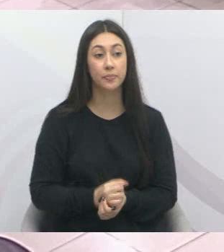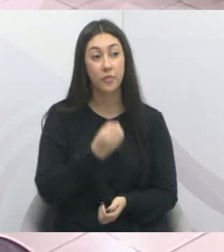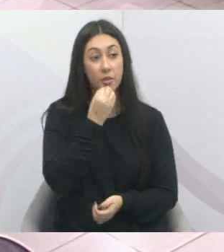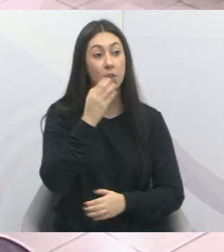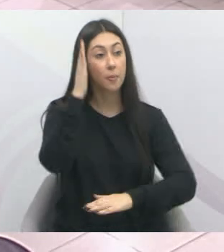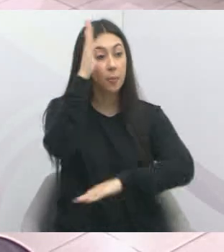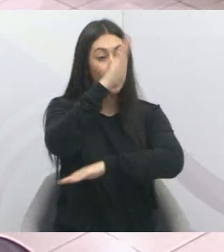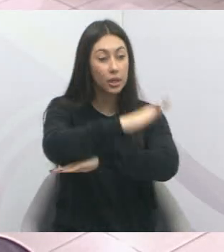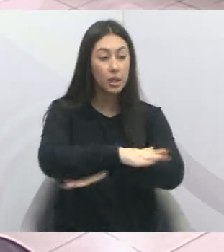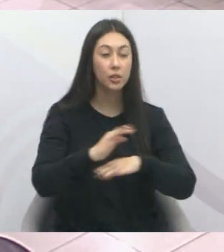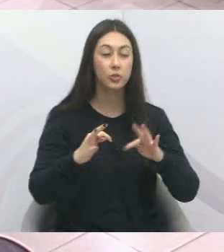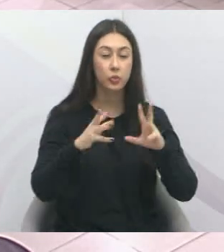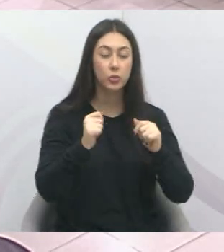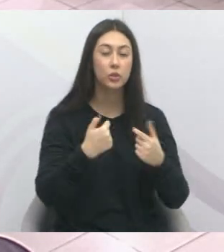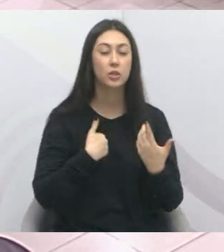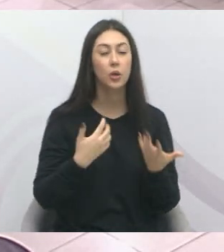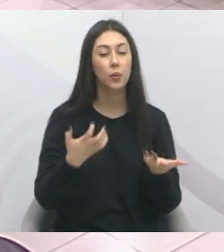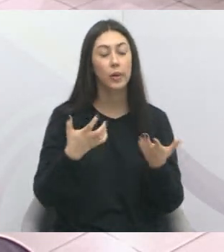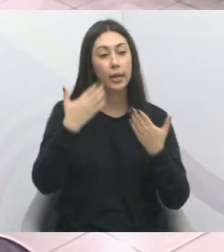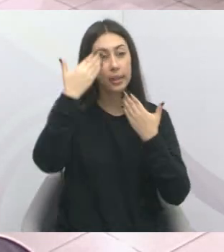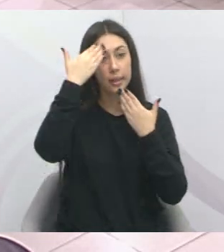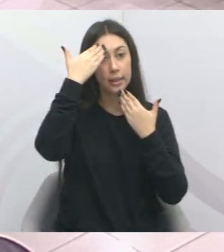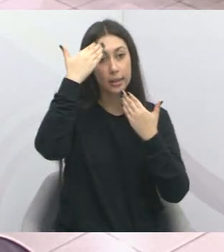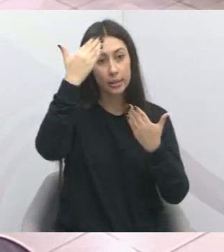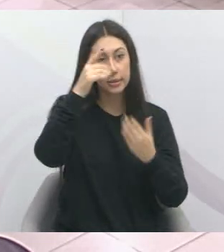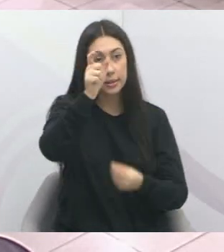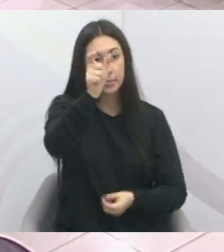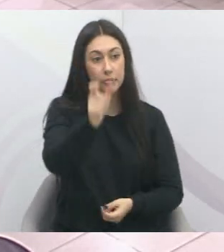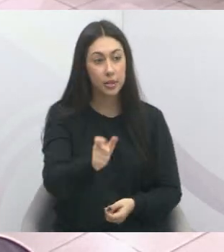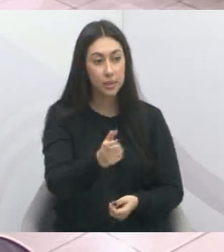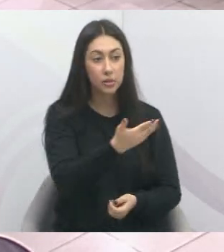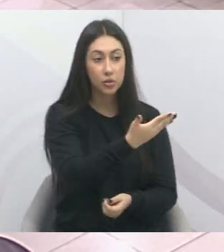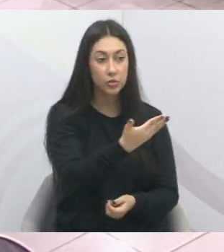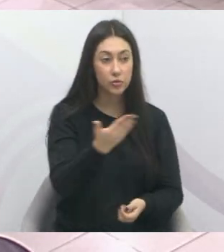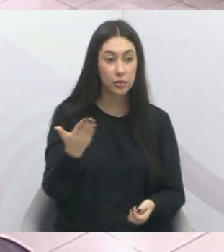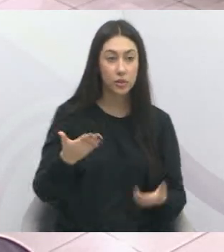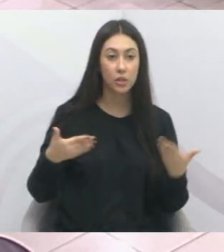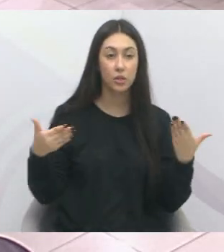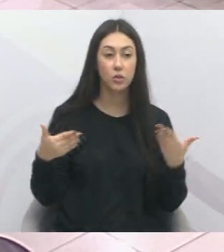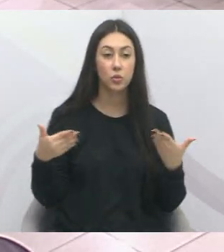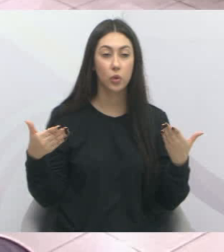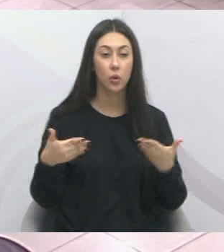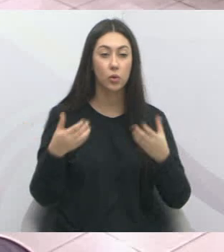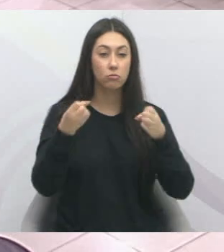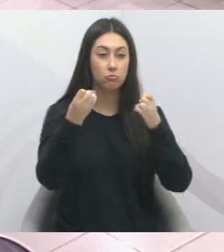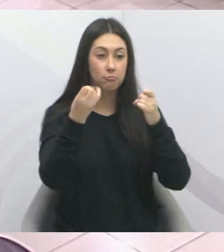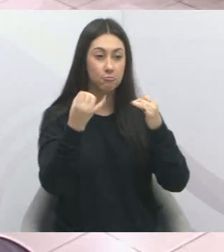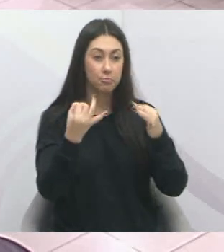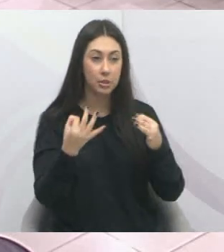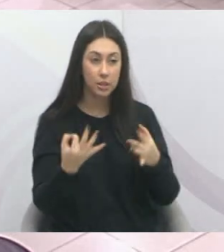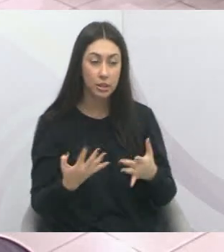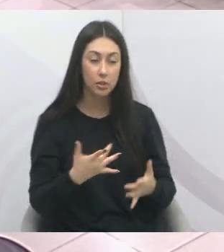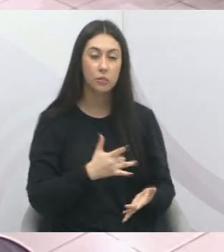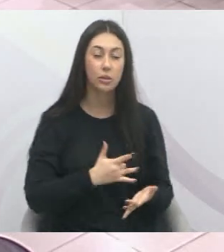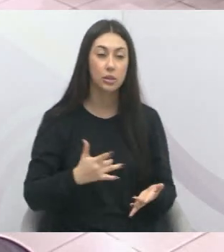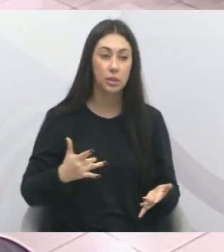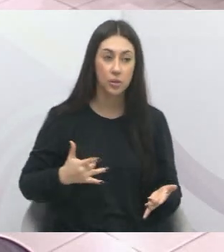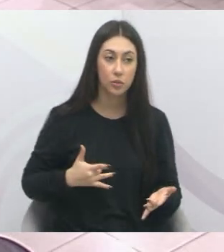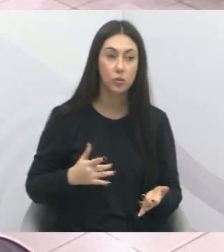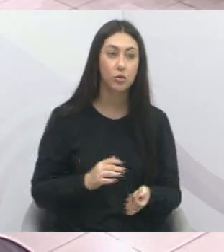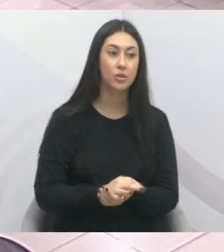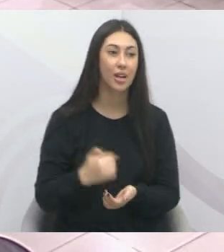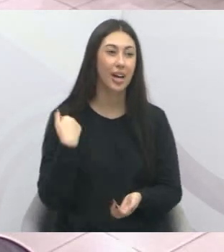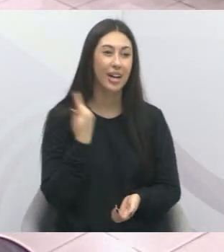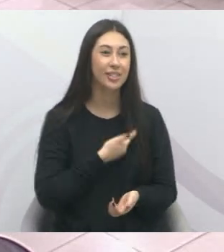Boa tarde a todos. Quero aqui já agradecer a presença de vocês aqui no dia de hoje, da explicação na área da saúde. A gente é um pouco